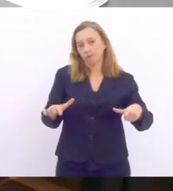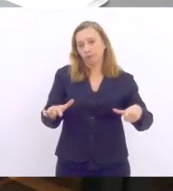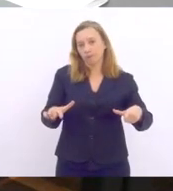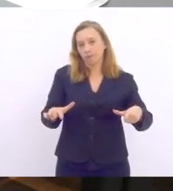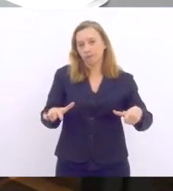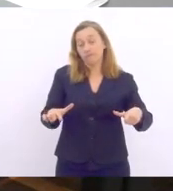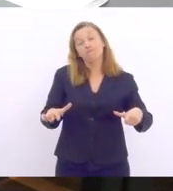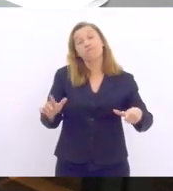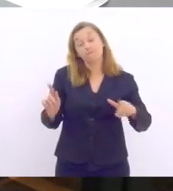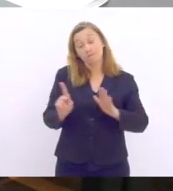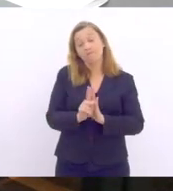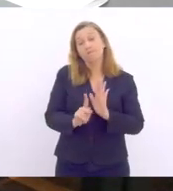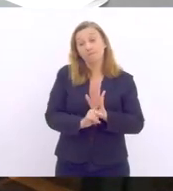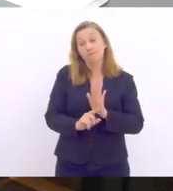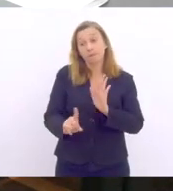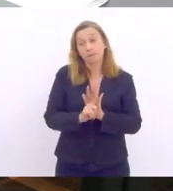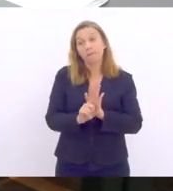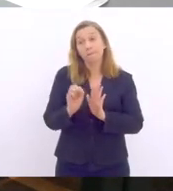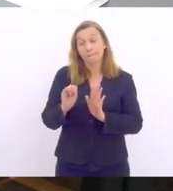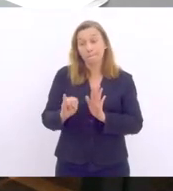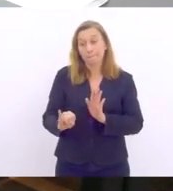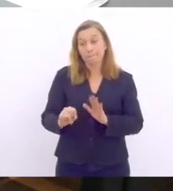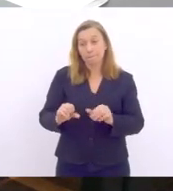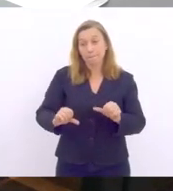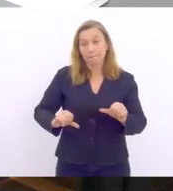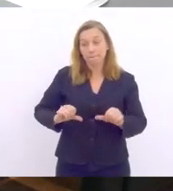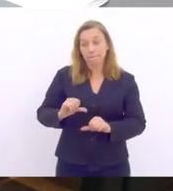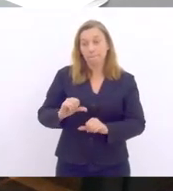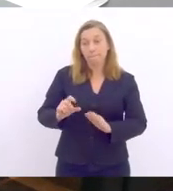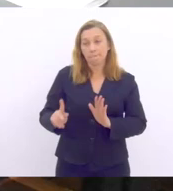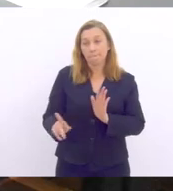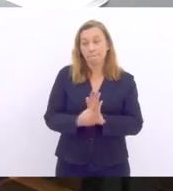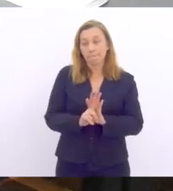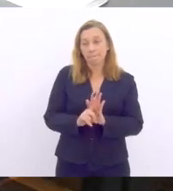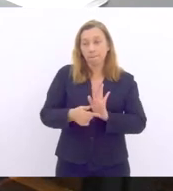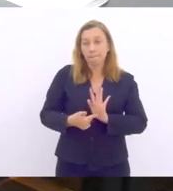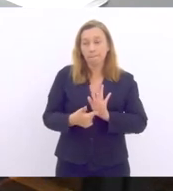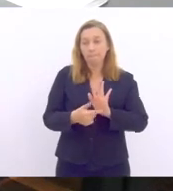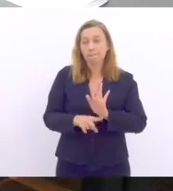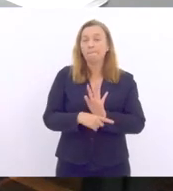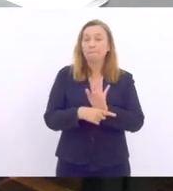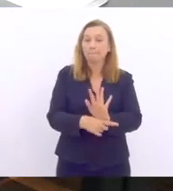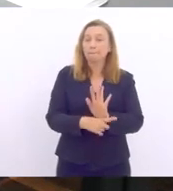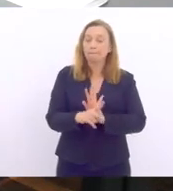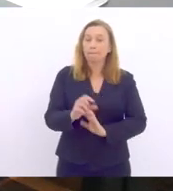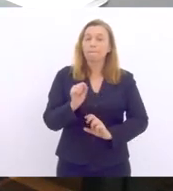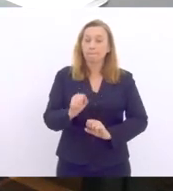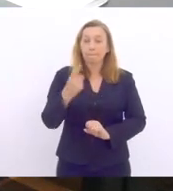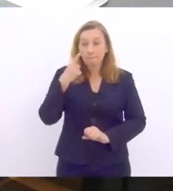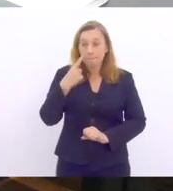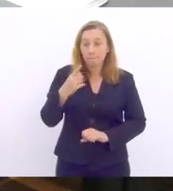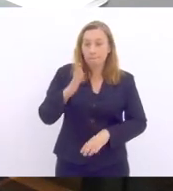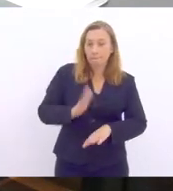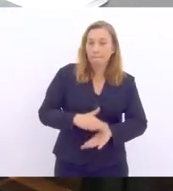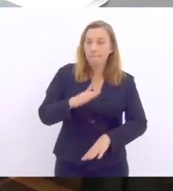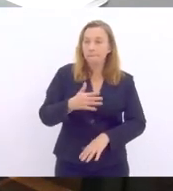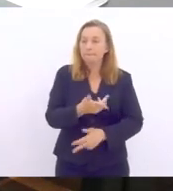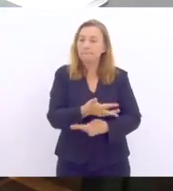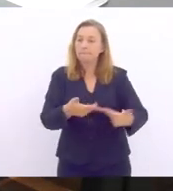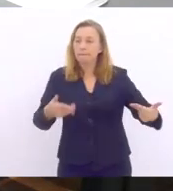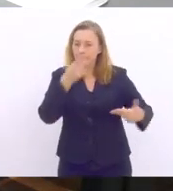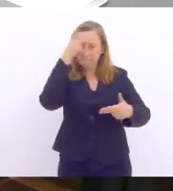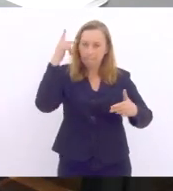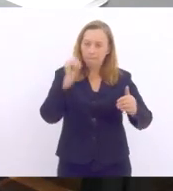talvez esse projeto de lei, se virar lei, ele contribua para que nós possamos ver mais uma vez a pluralidade do